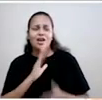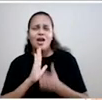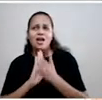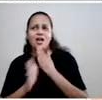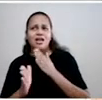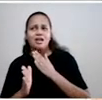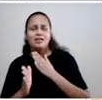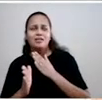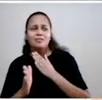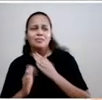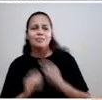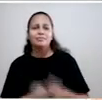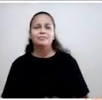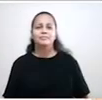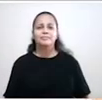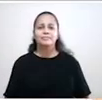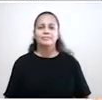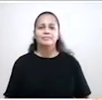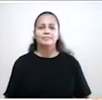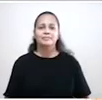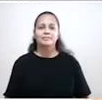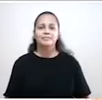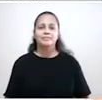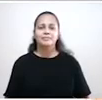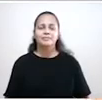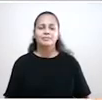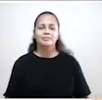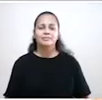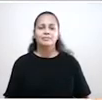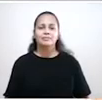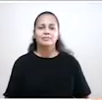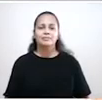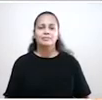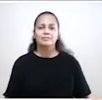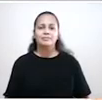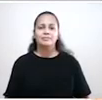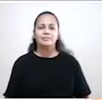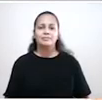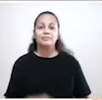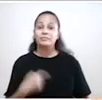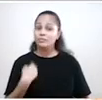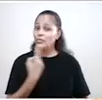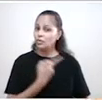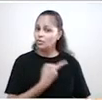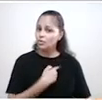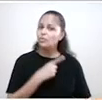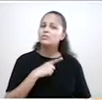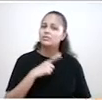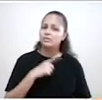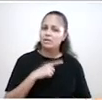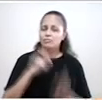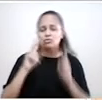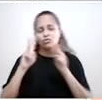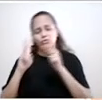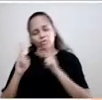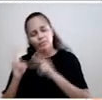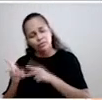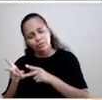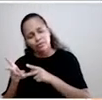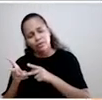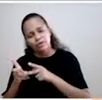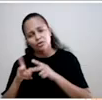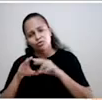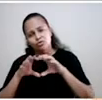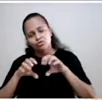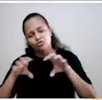embora. Ou então, we have slept on the couch. Nós temos dormido no